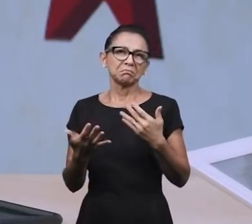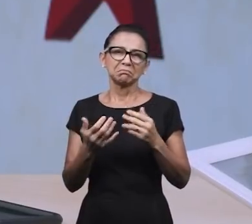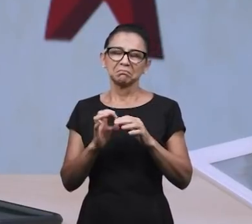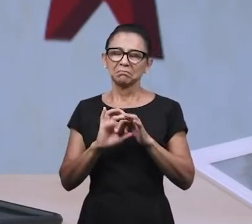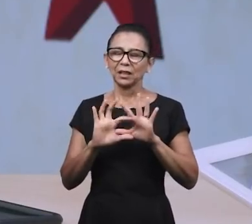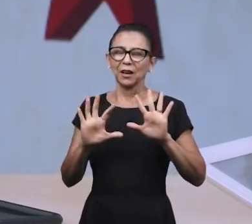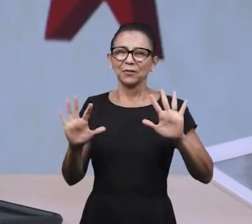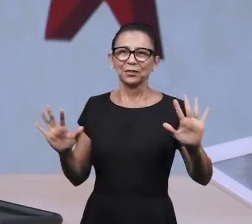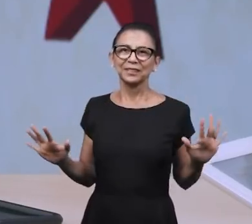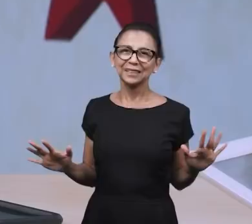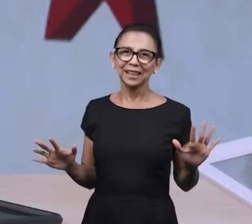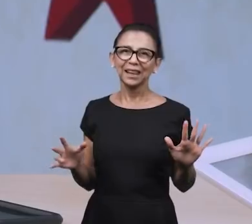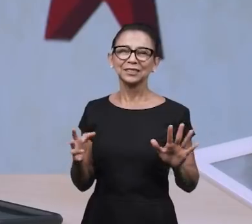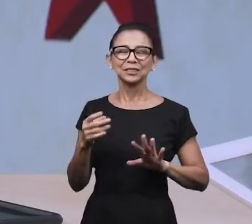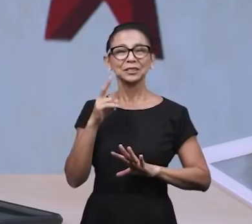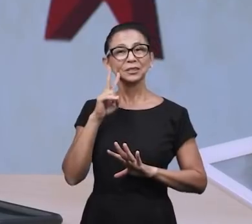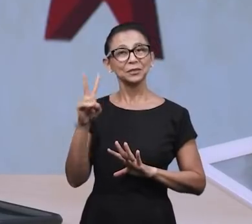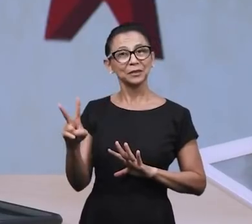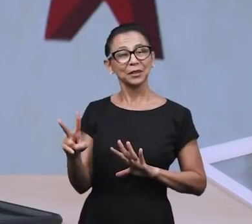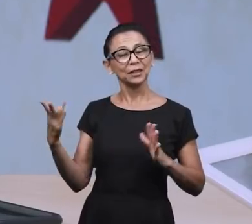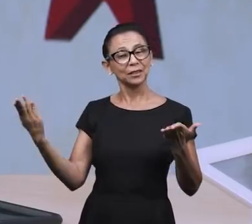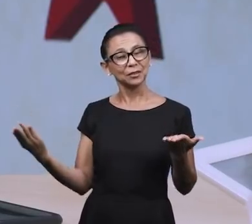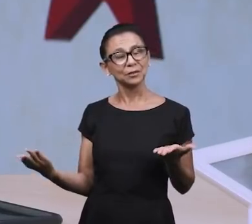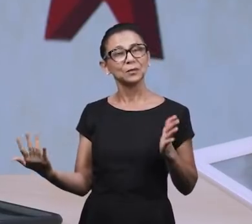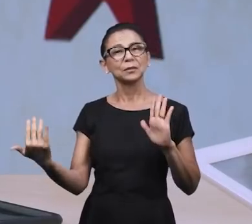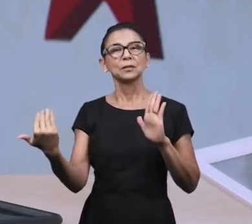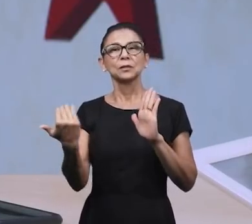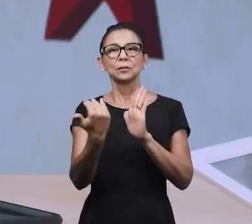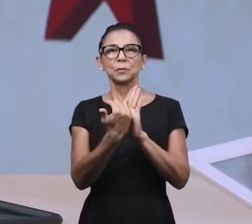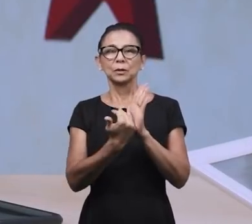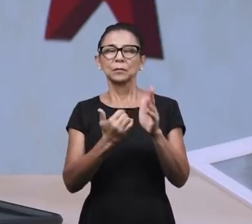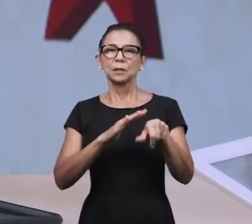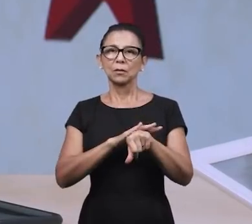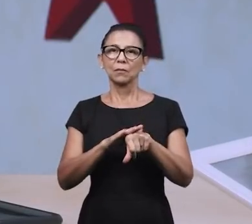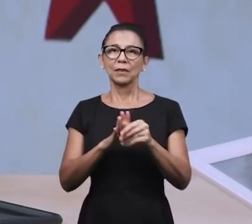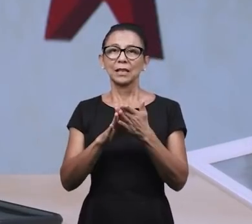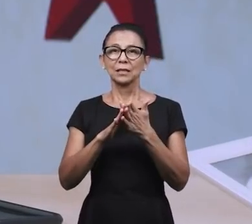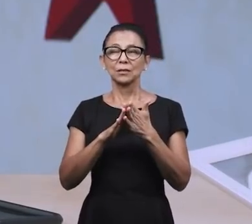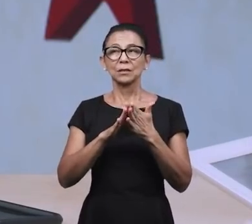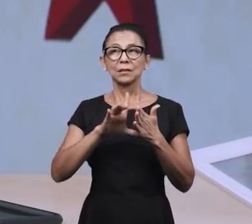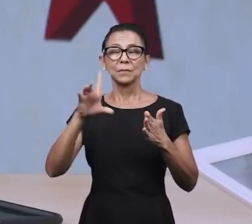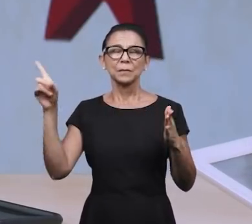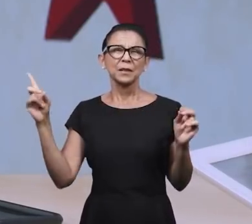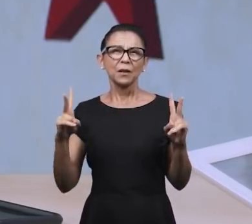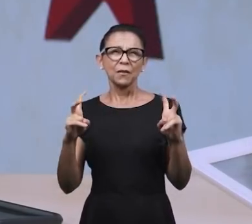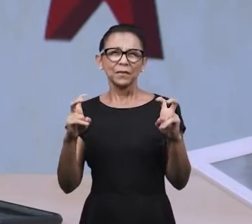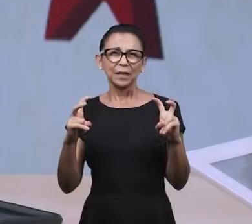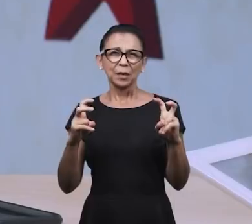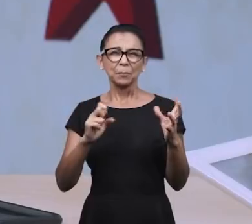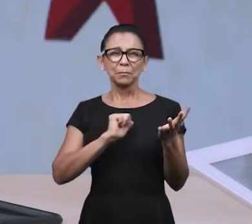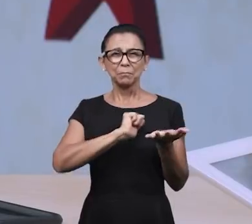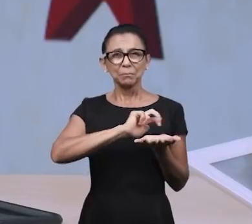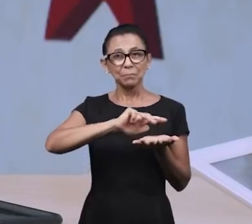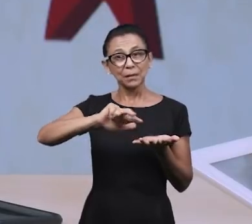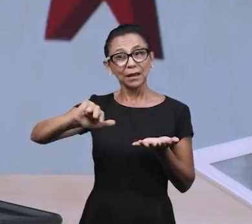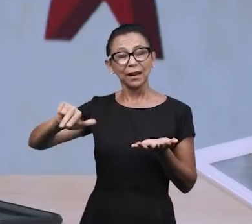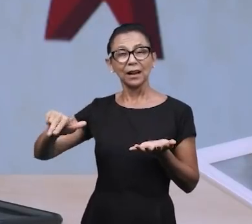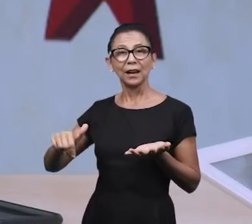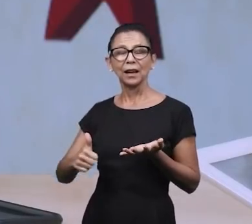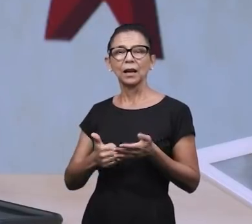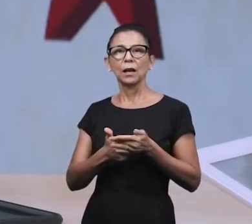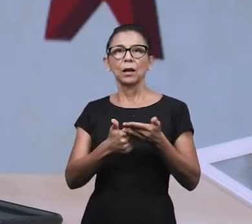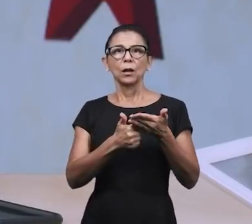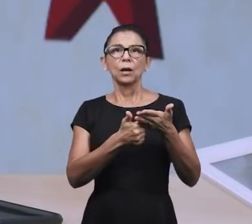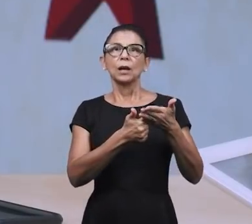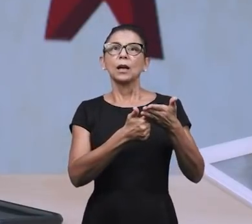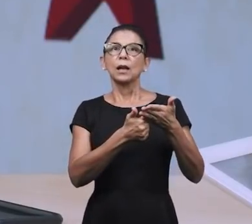quiser, dentre eles o programa Conversas Bíblicas, com diversos temas. Se você colocar lá na busca, dentro do canal Conversas